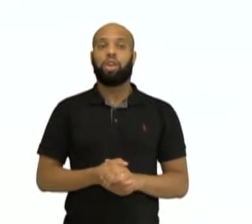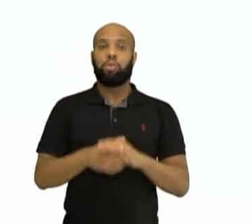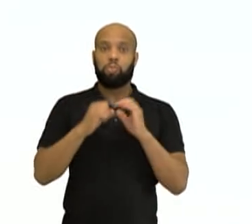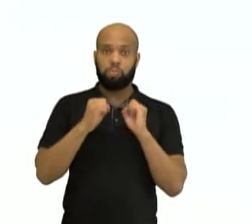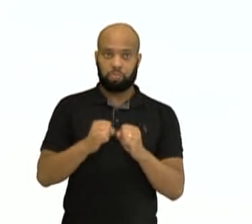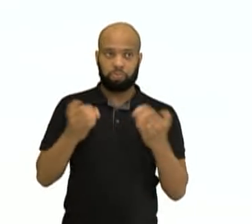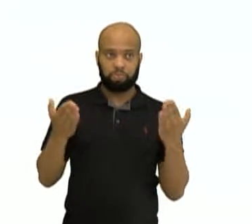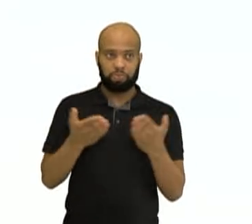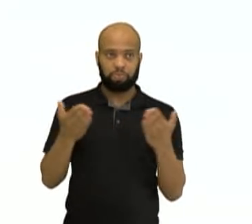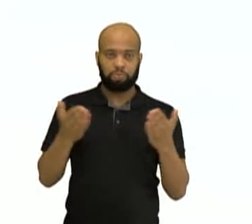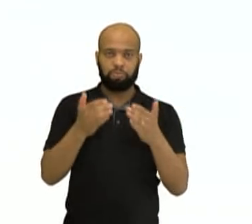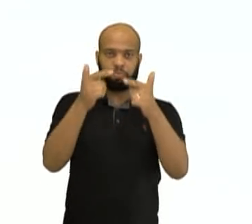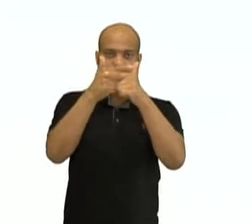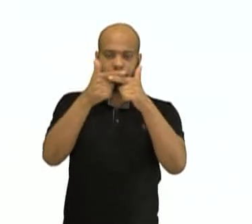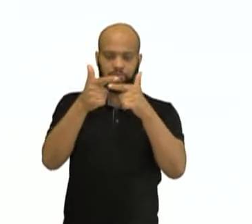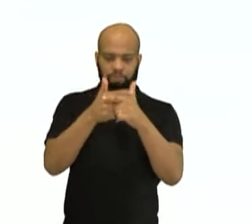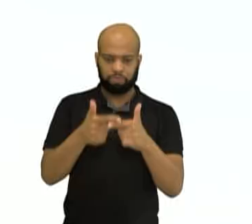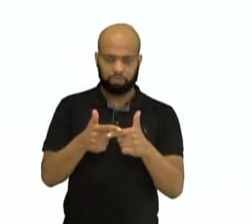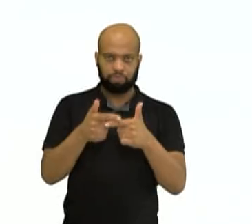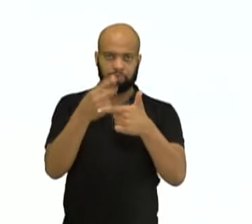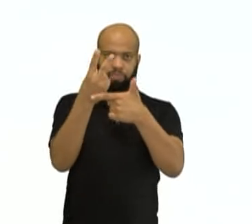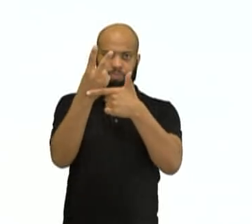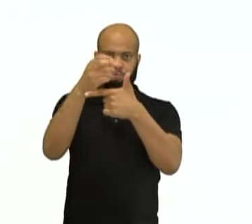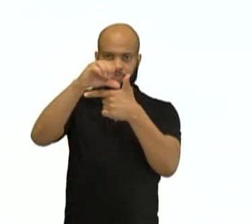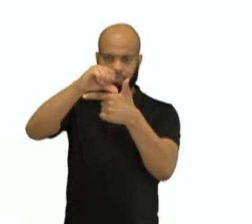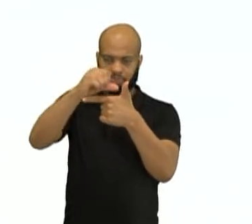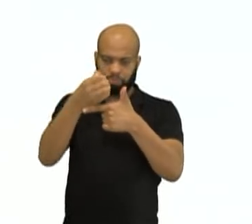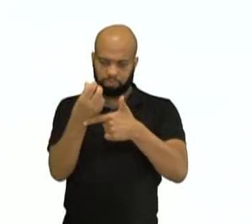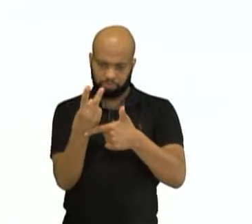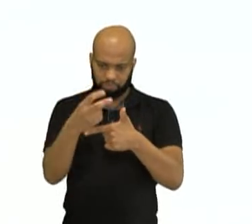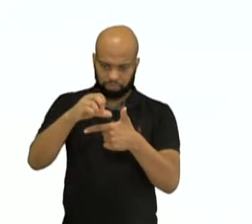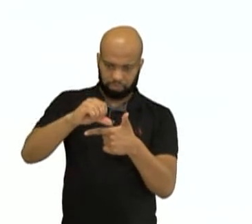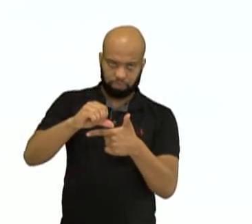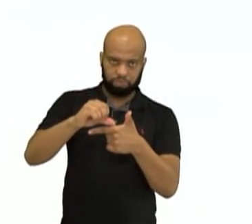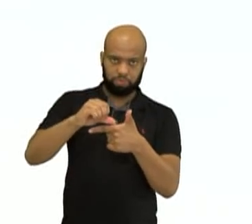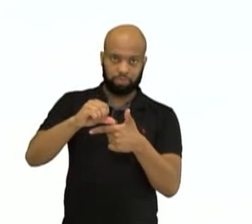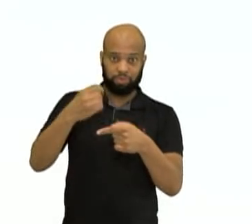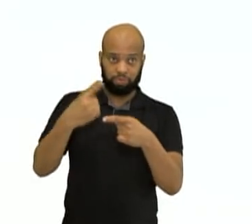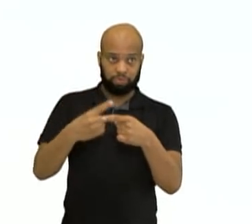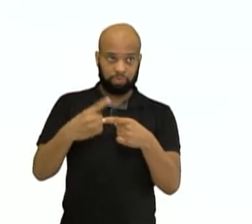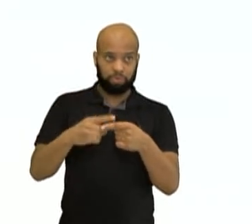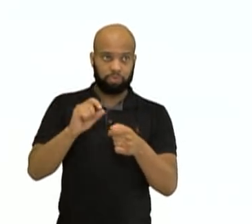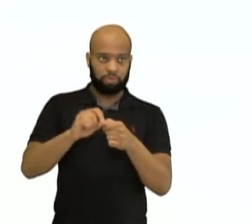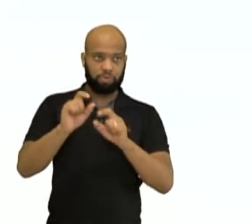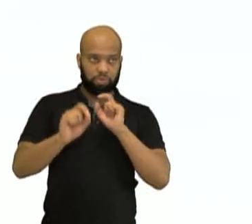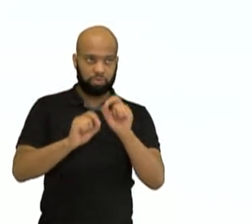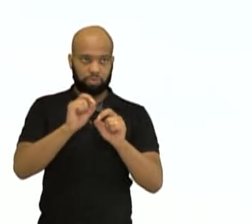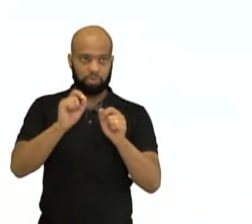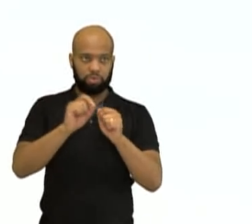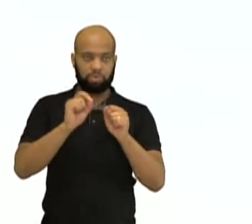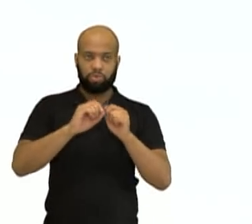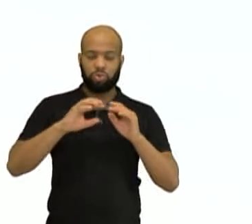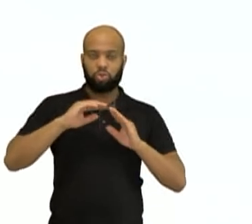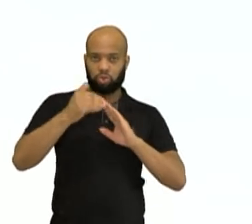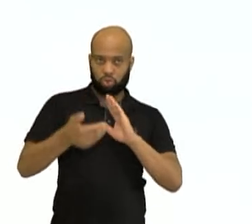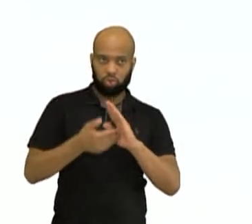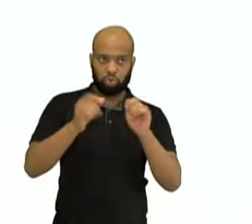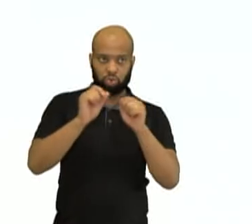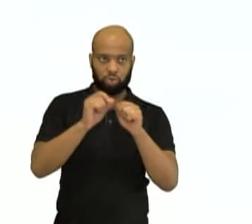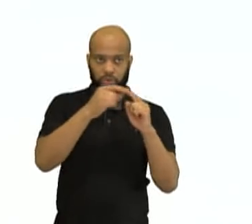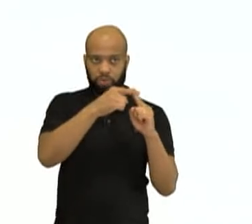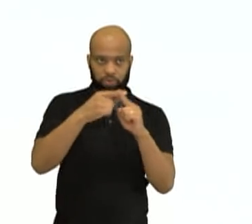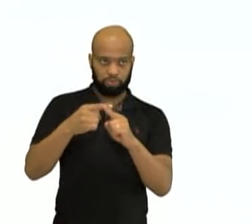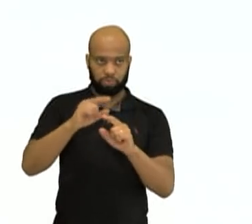por 29, se eu simplificar os dois por 29, vai ficar o quê? Vai ficar 6 sobre